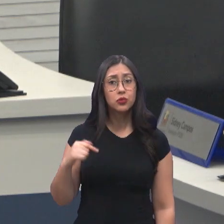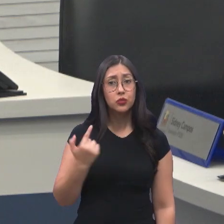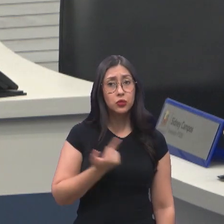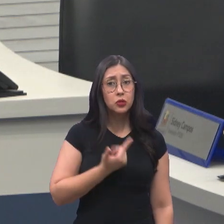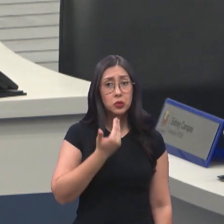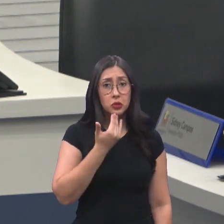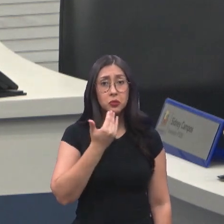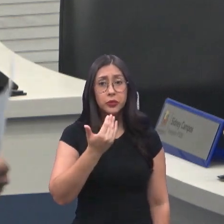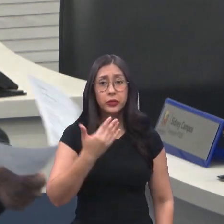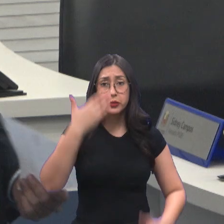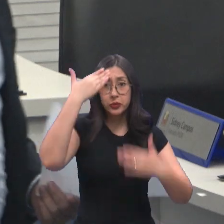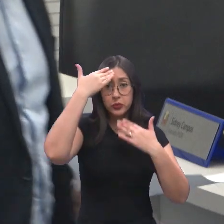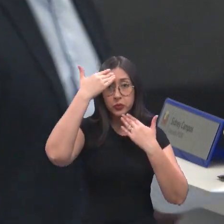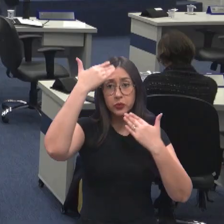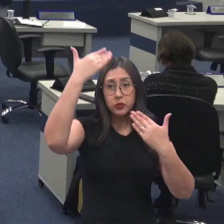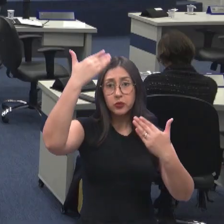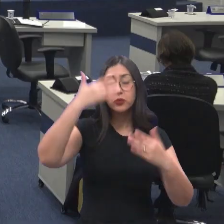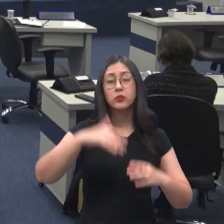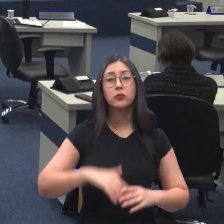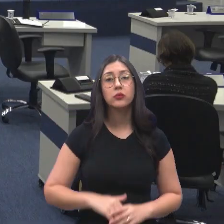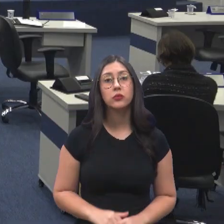indicações aqui. Muito obrigado, presidente.